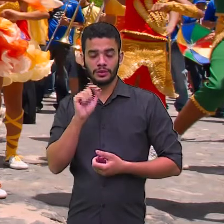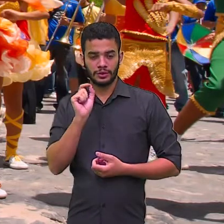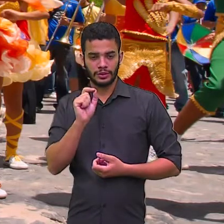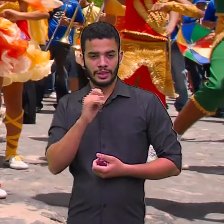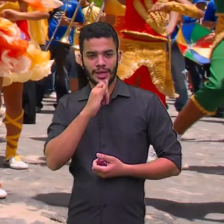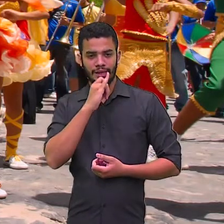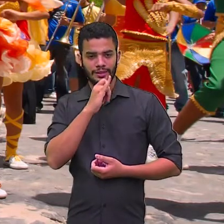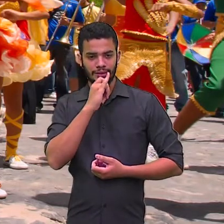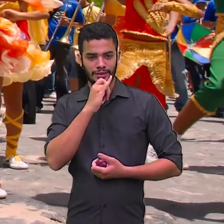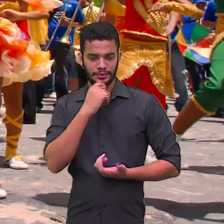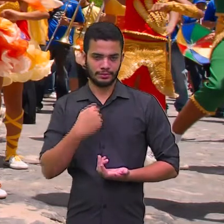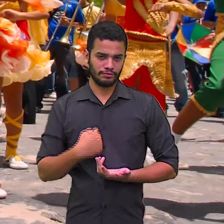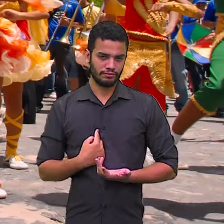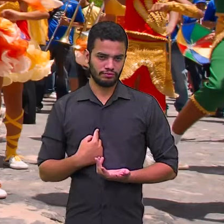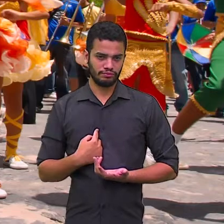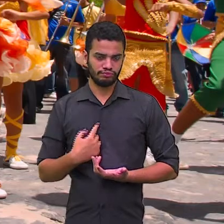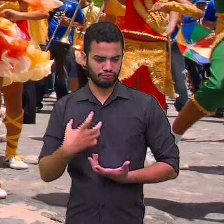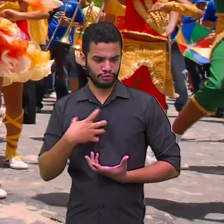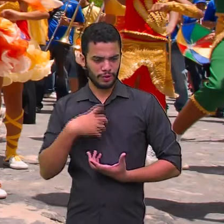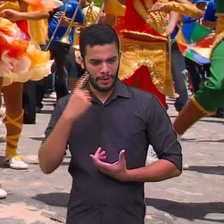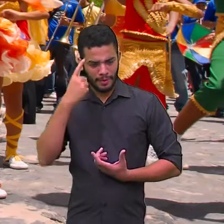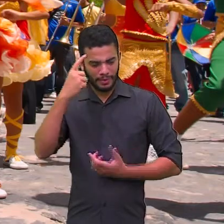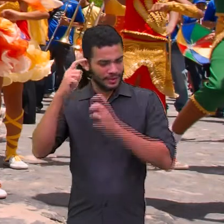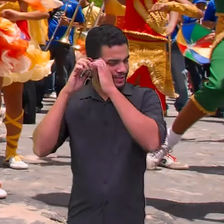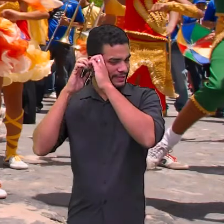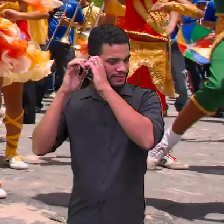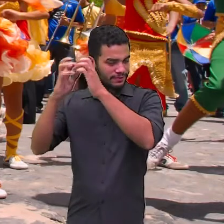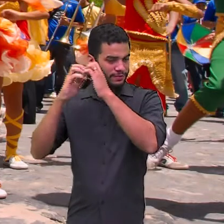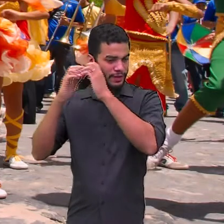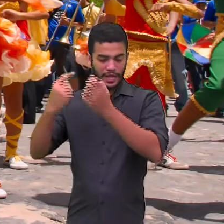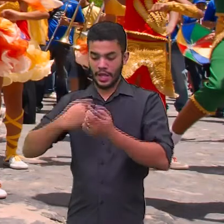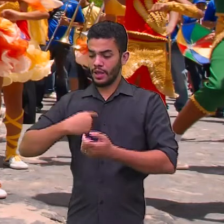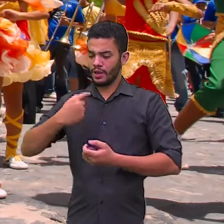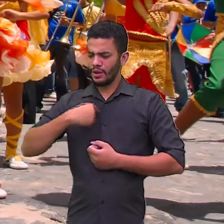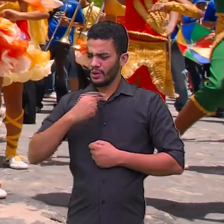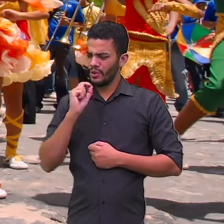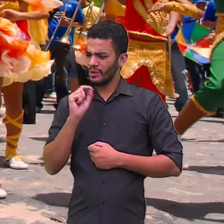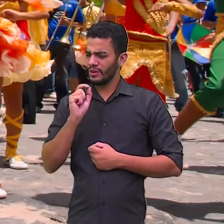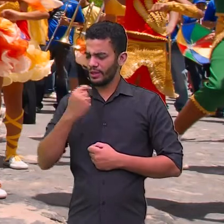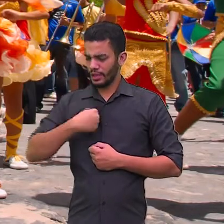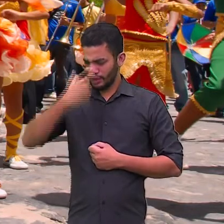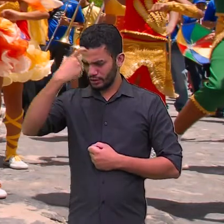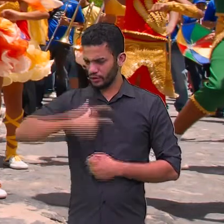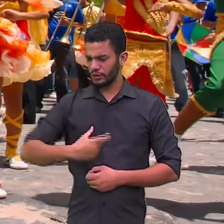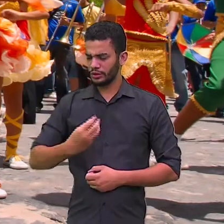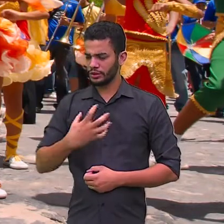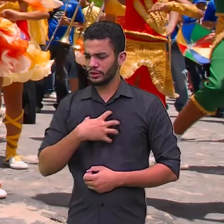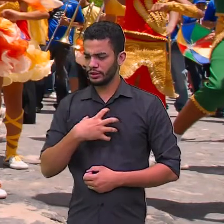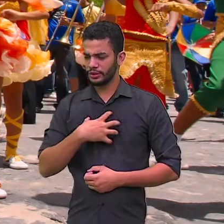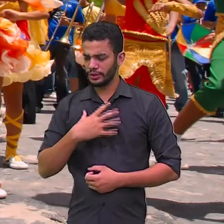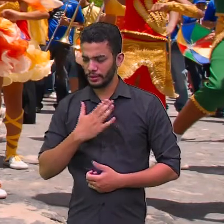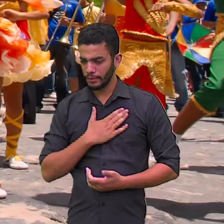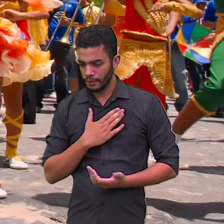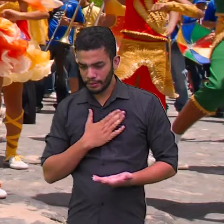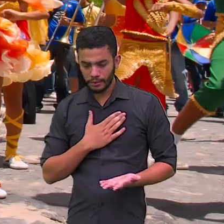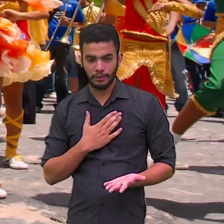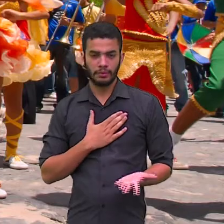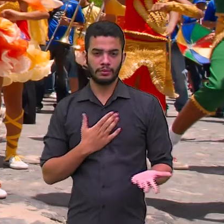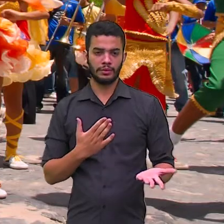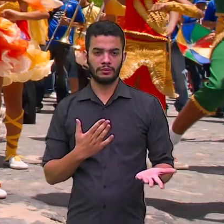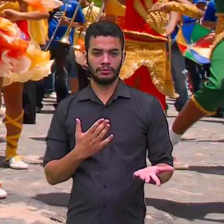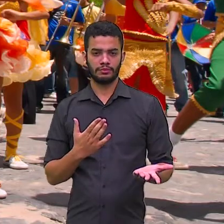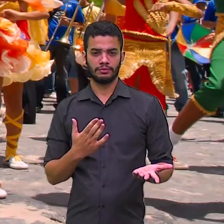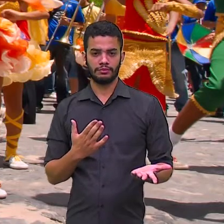sentindo, ampliar nossa consciência de nós mesmos. Isso pode auxiliar a reconectar